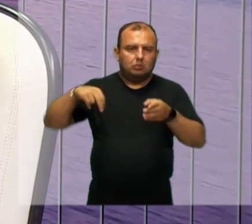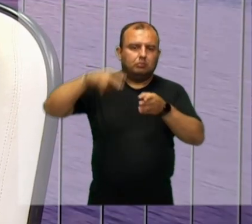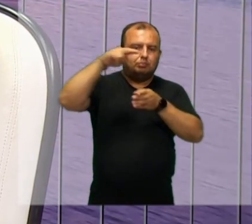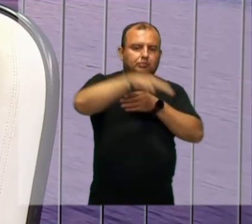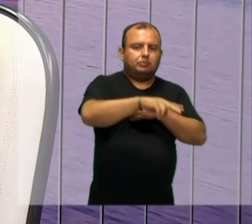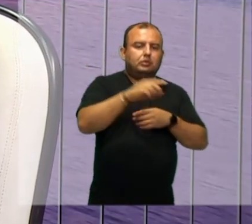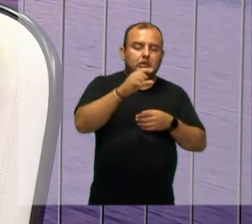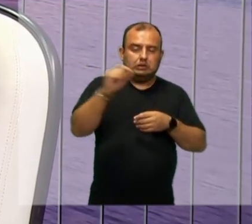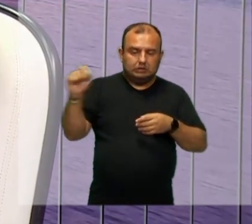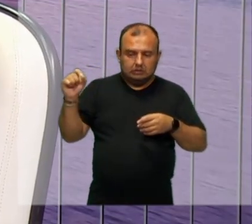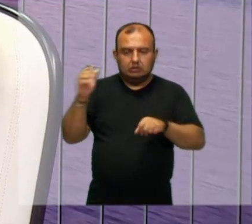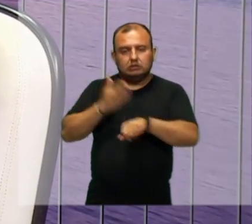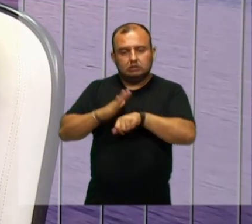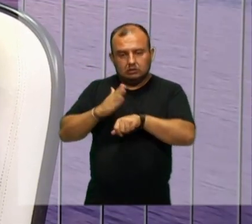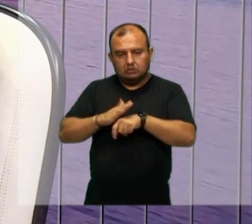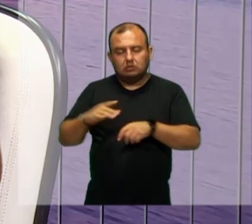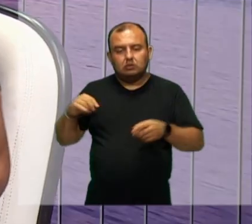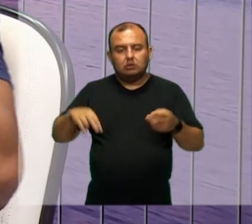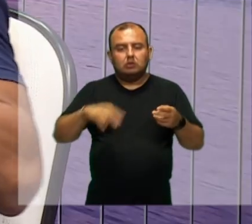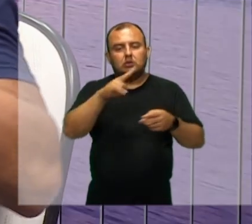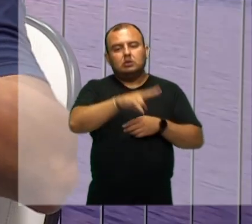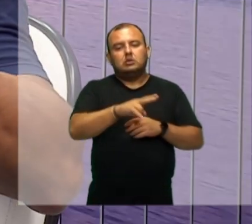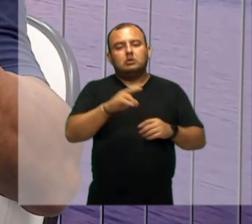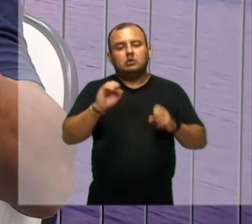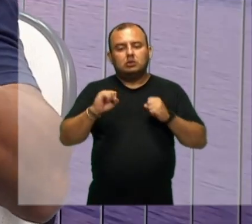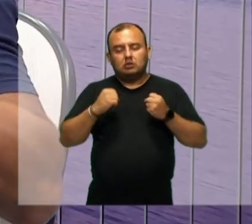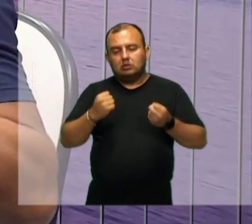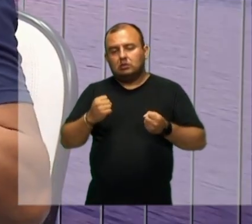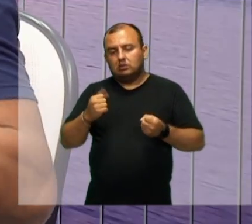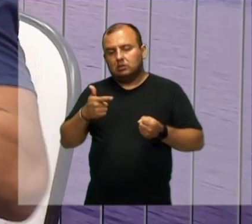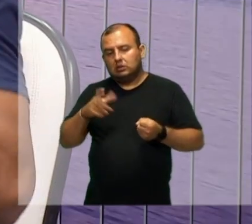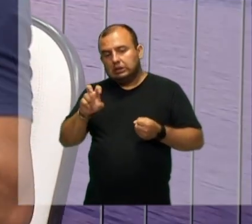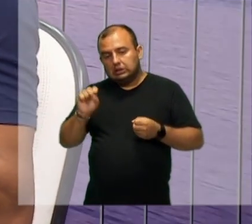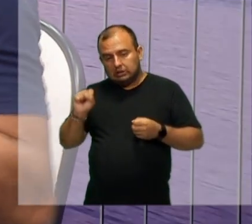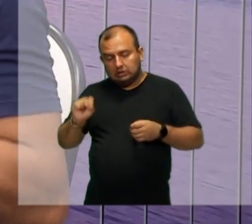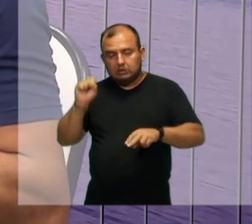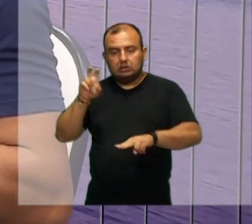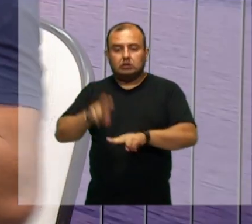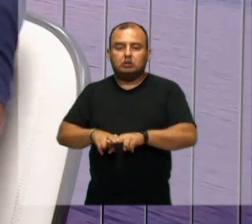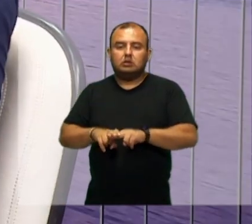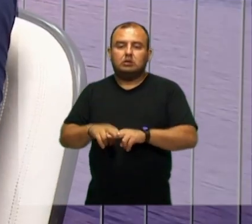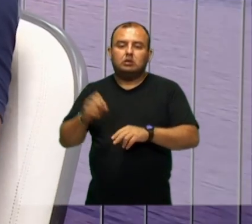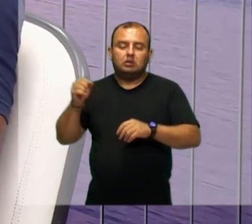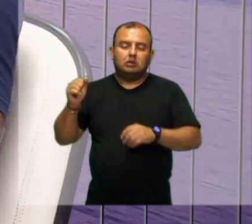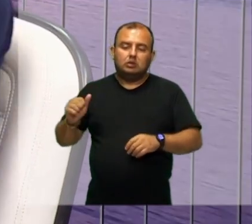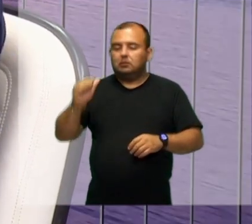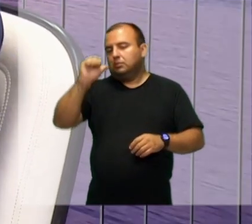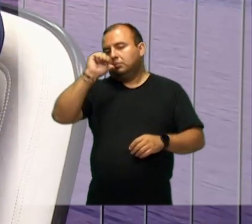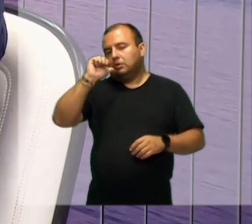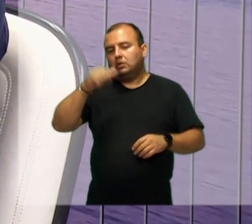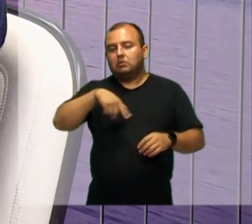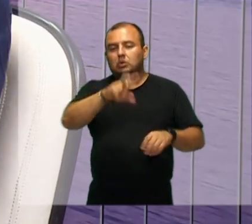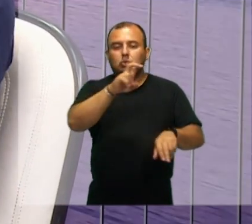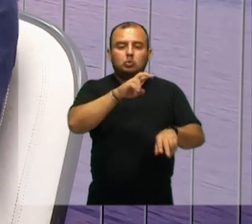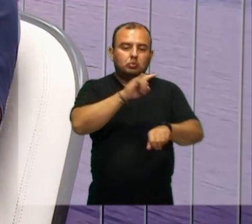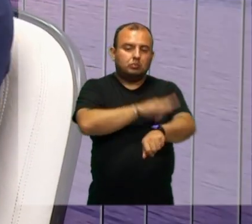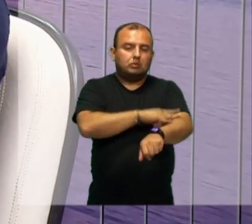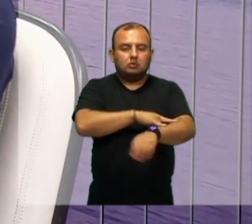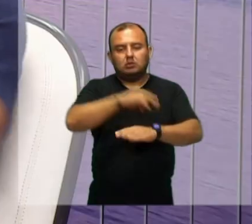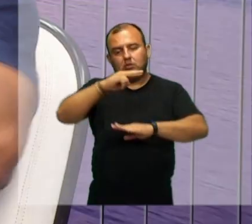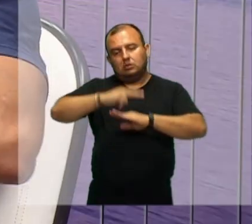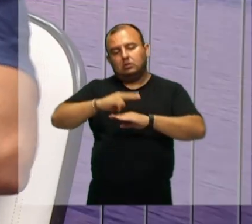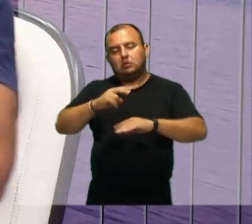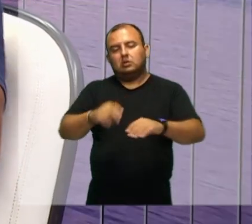treino. Eu ia lá, fazia um salto, dava um esforço de 15 segundos, sentava, pegava a muleta, tomava uma água, ia no banheiro,